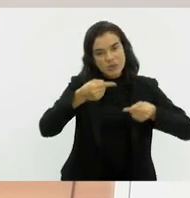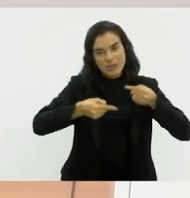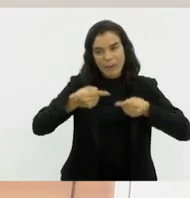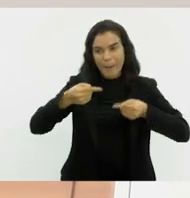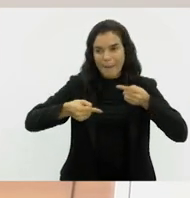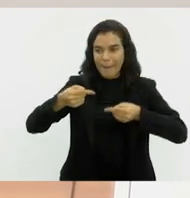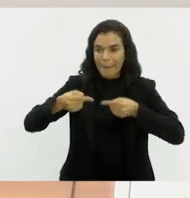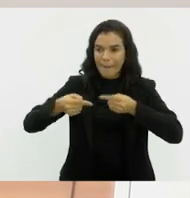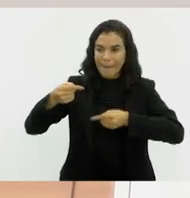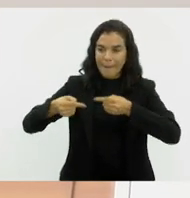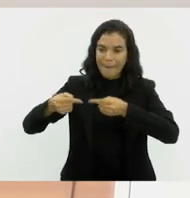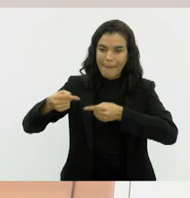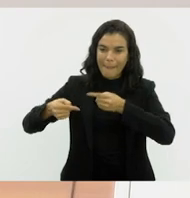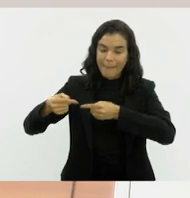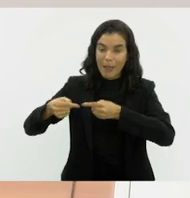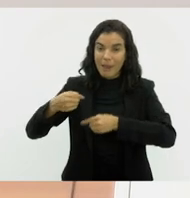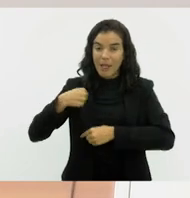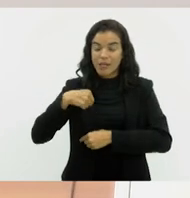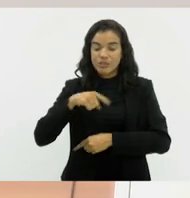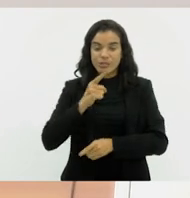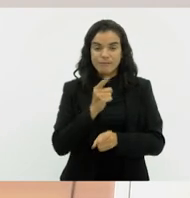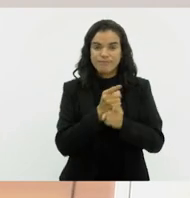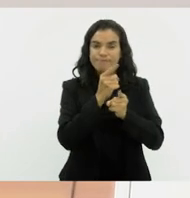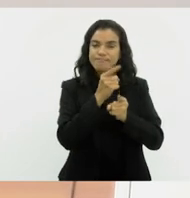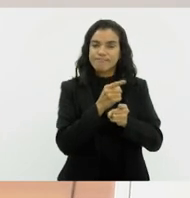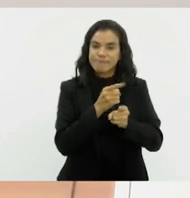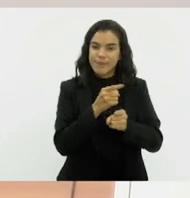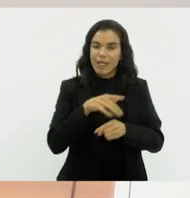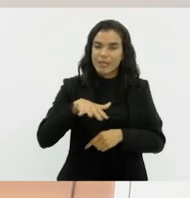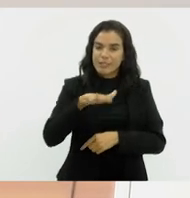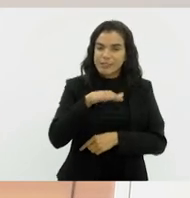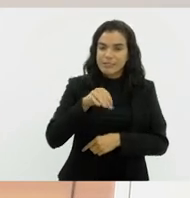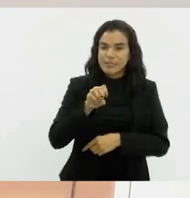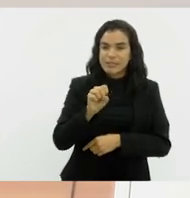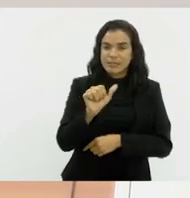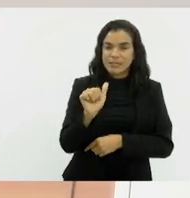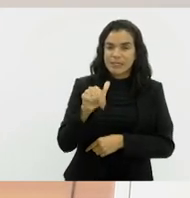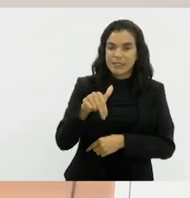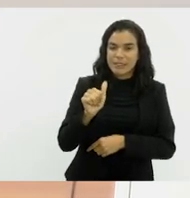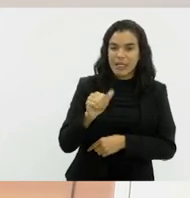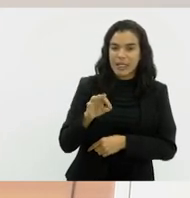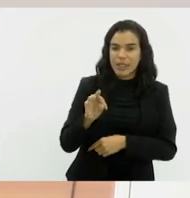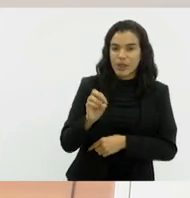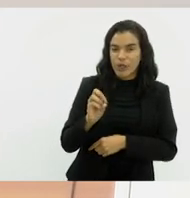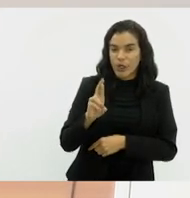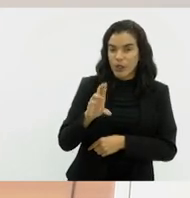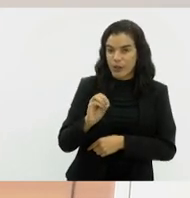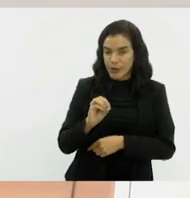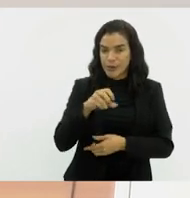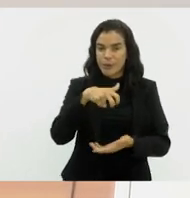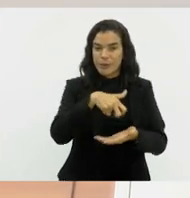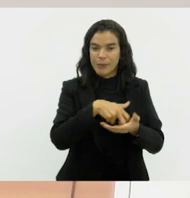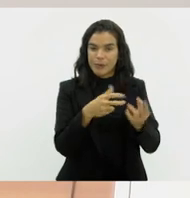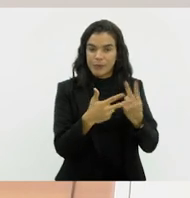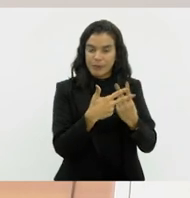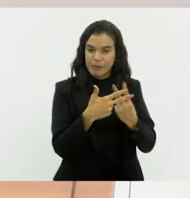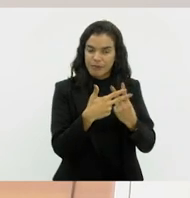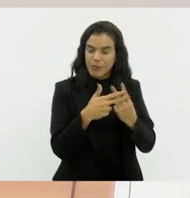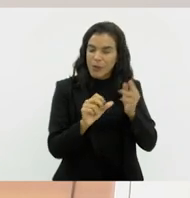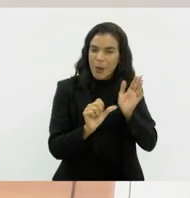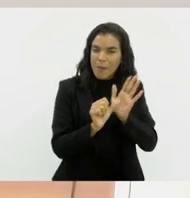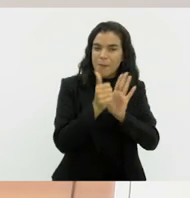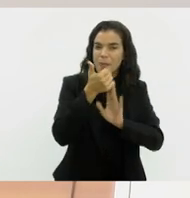doutor Tiago, a gente se deparou, então, com a questão do sanatório penal, que, desde o primeiro momento, foi